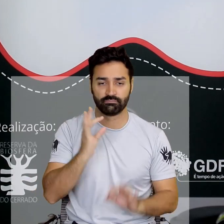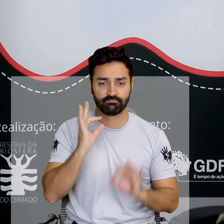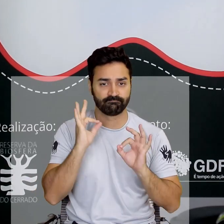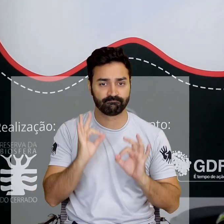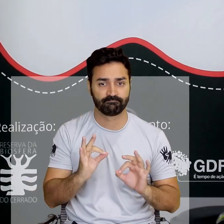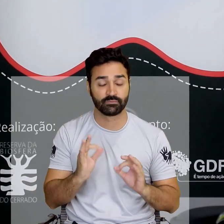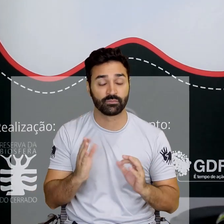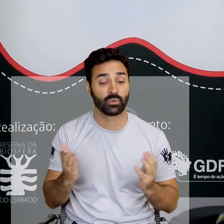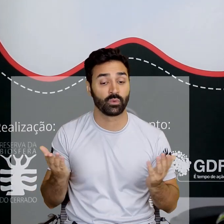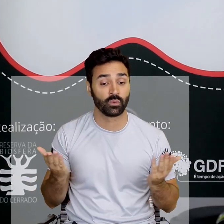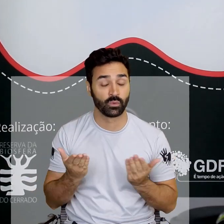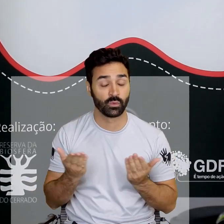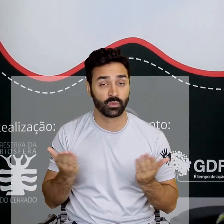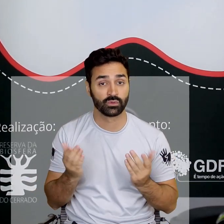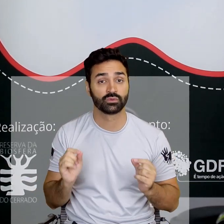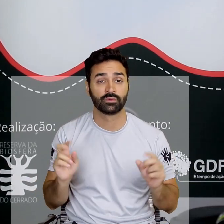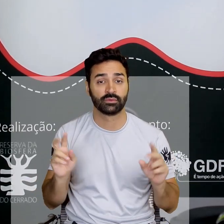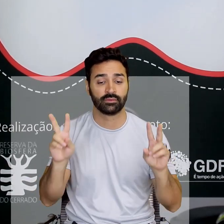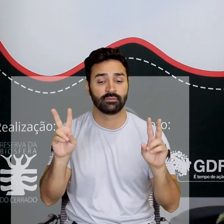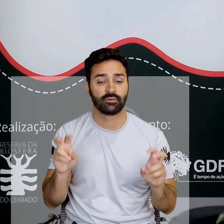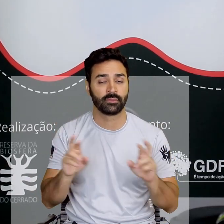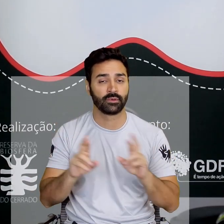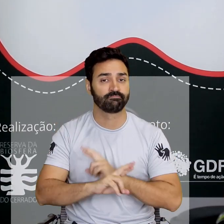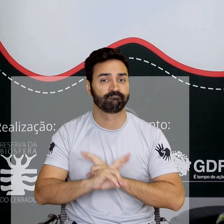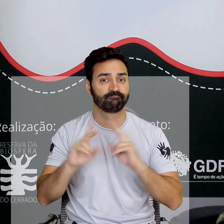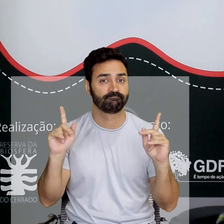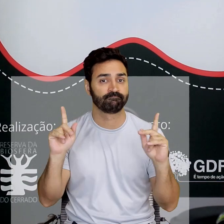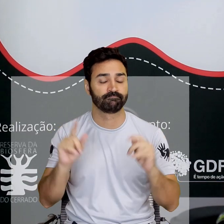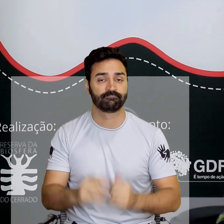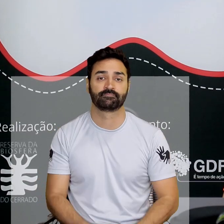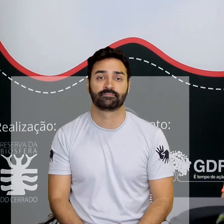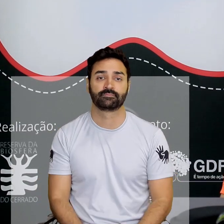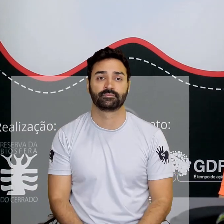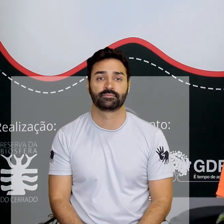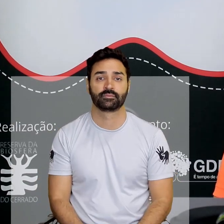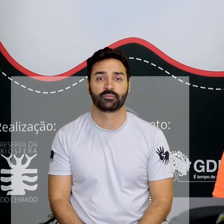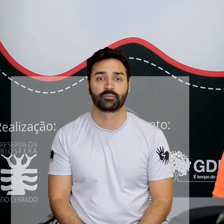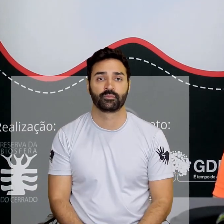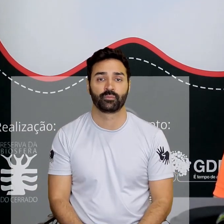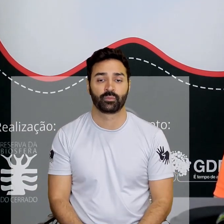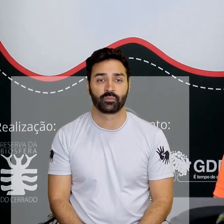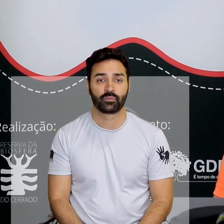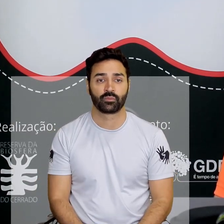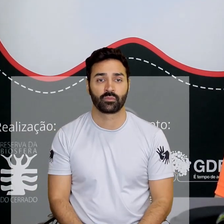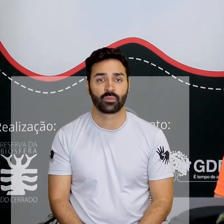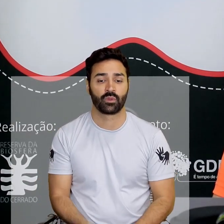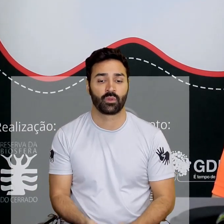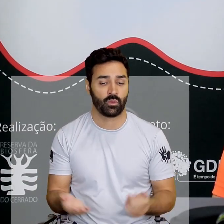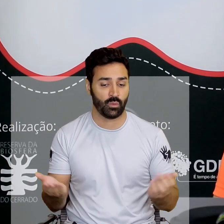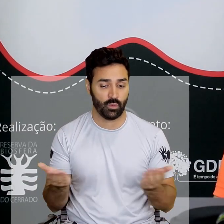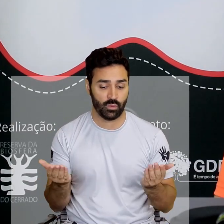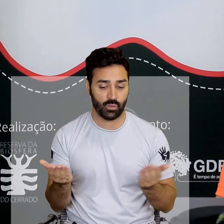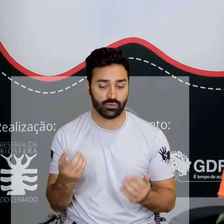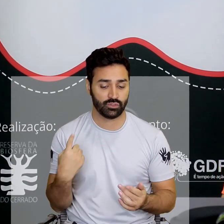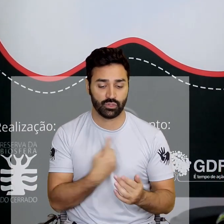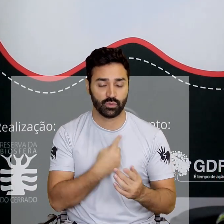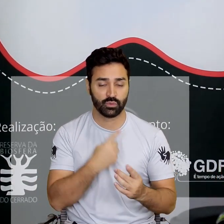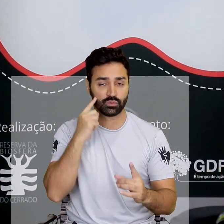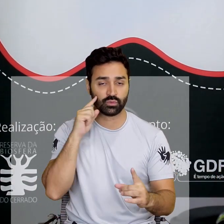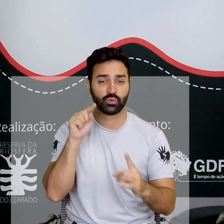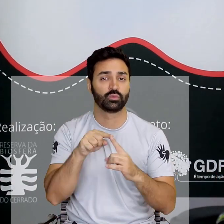vai entrar então num tema diferente, tá? Hoje a nossa intenção é